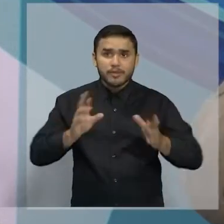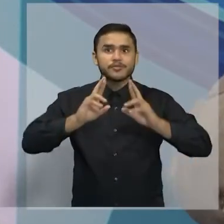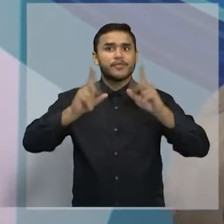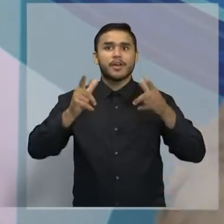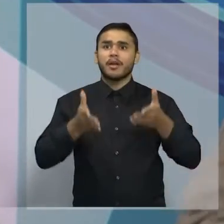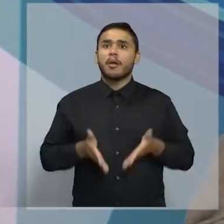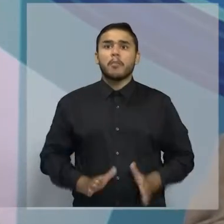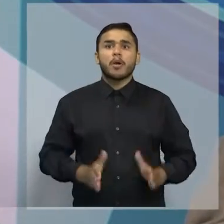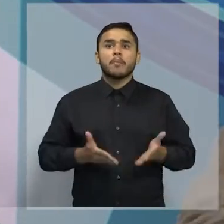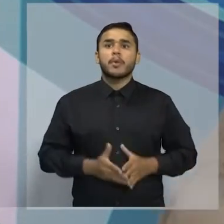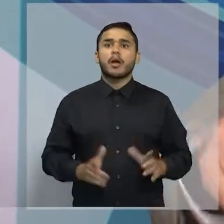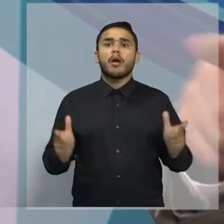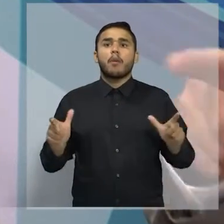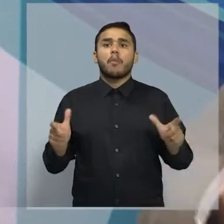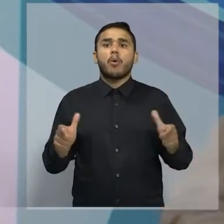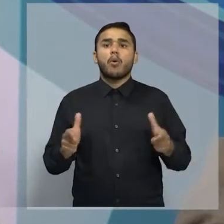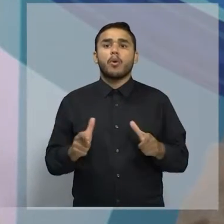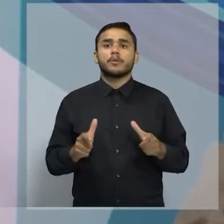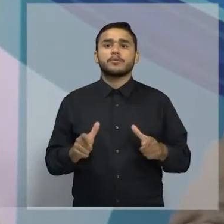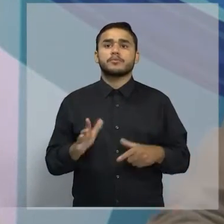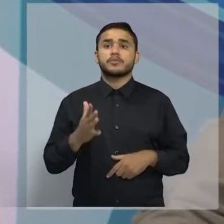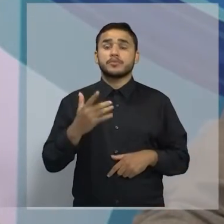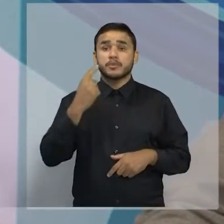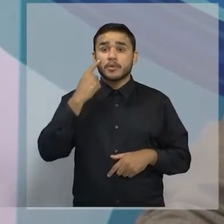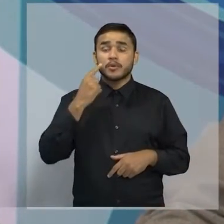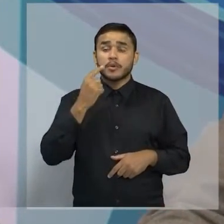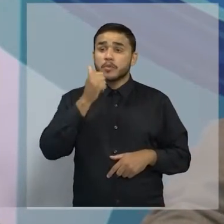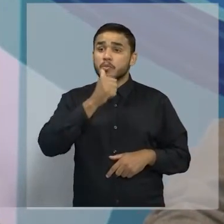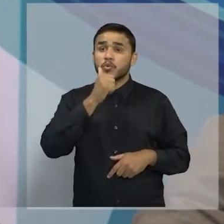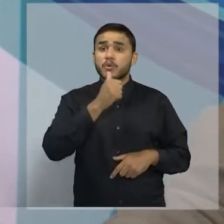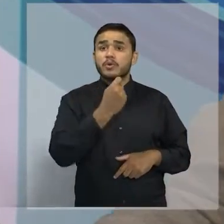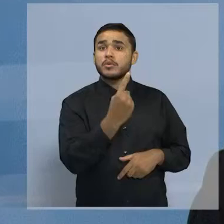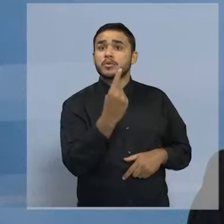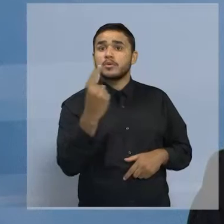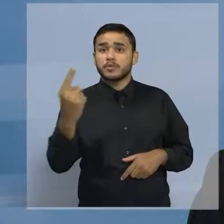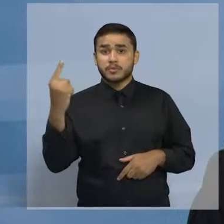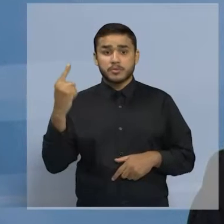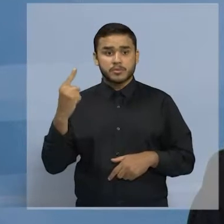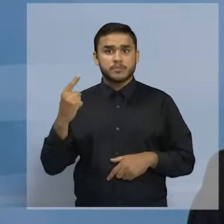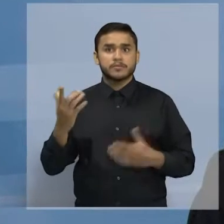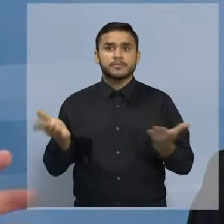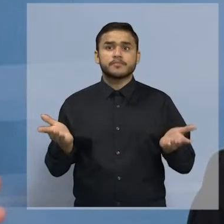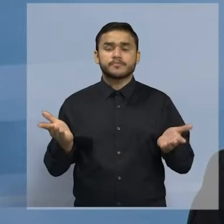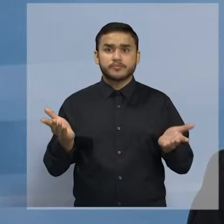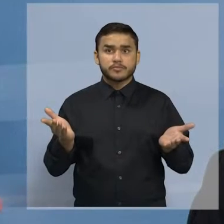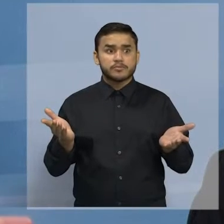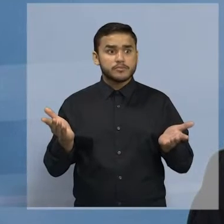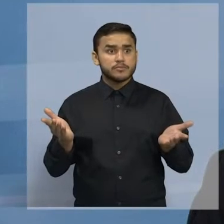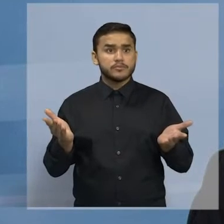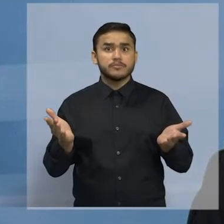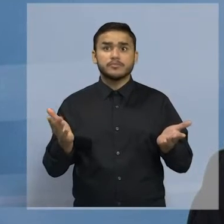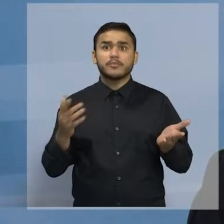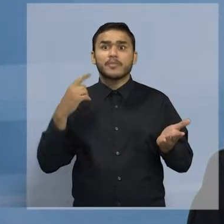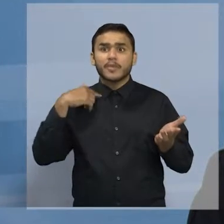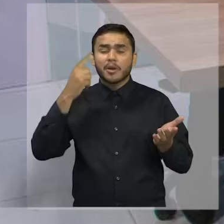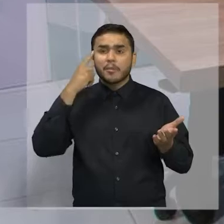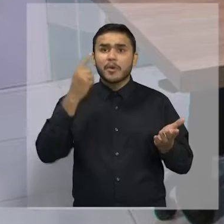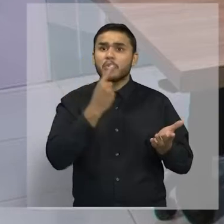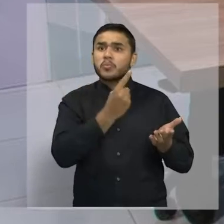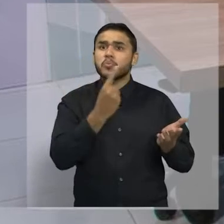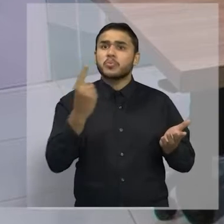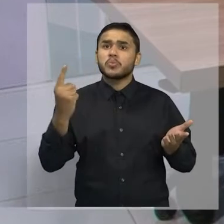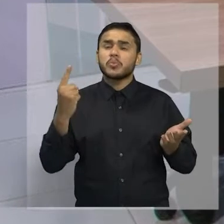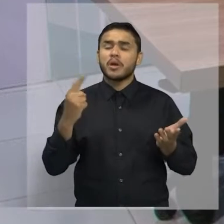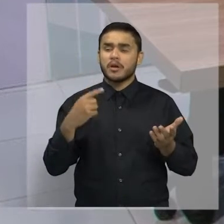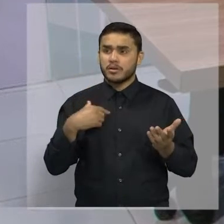2020, a expectativa do IBGE é de ter 1,5, ou seja, para cada 3 mulheres, 2 filhos. Então, se a base está diminuindo,